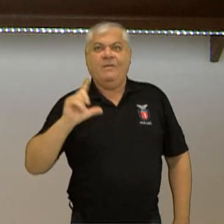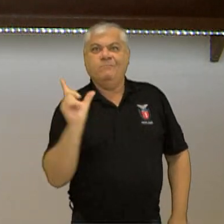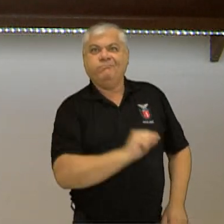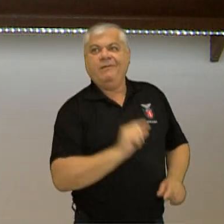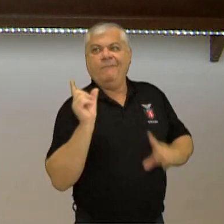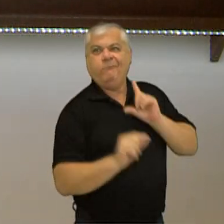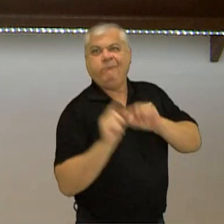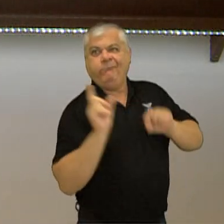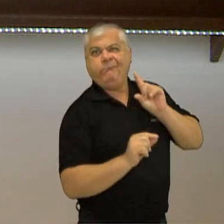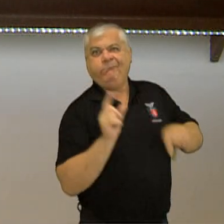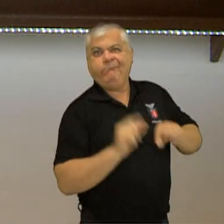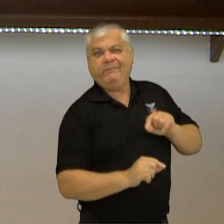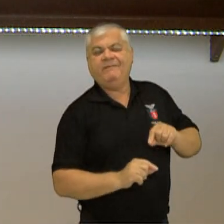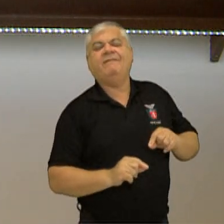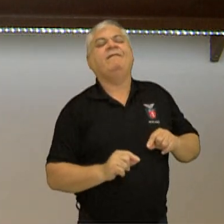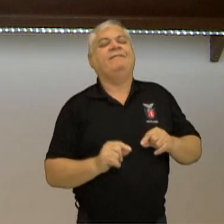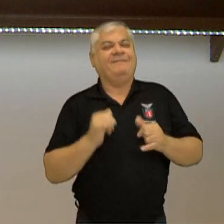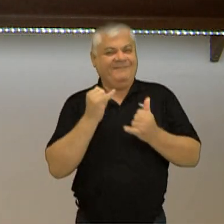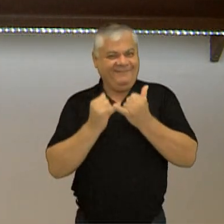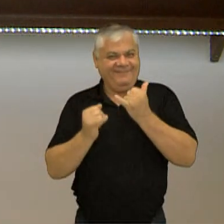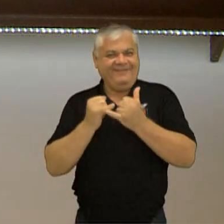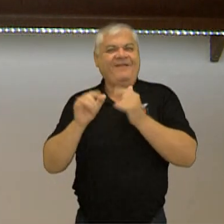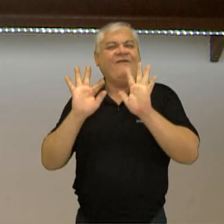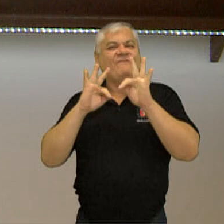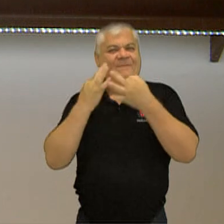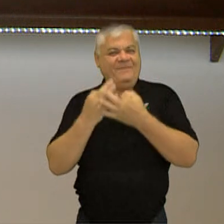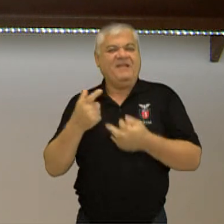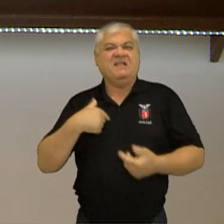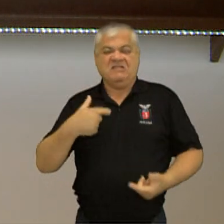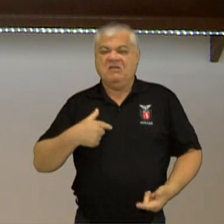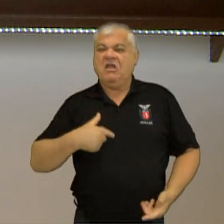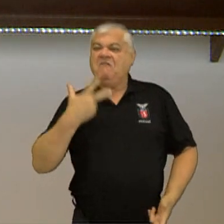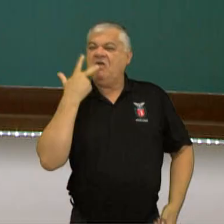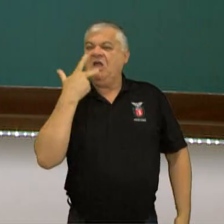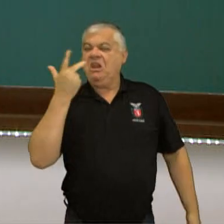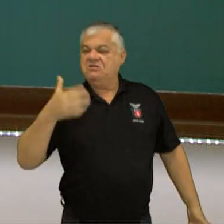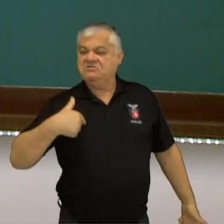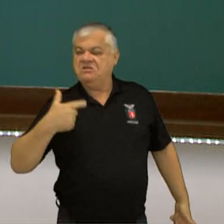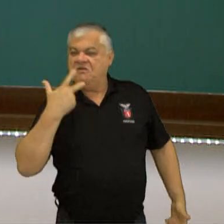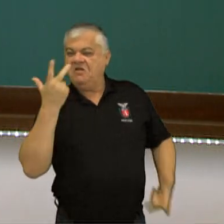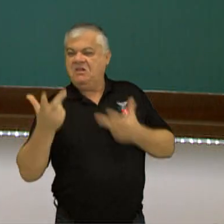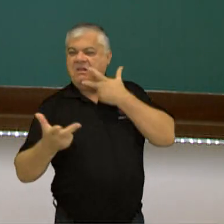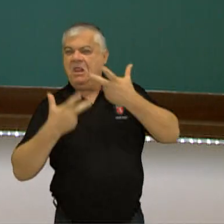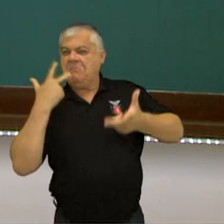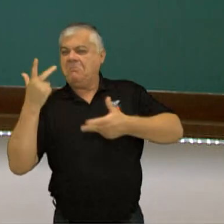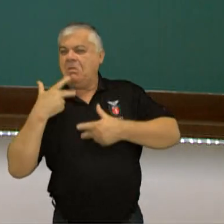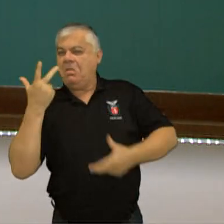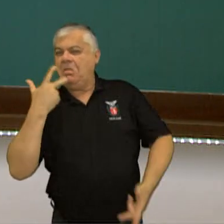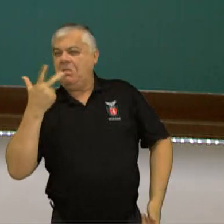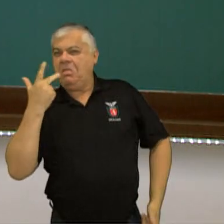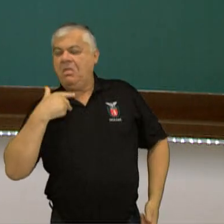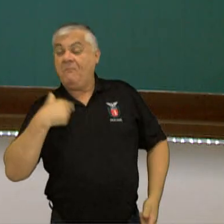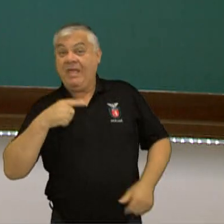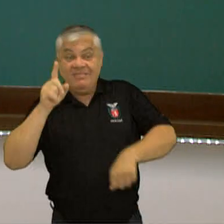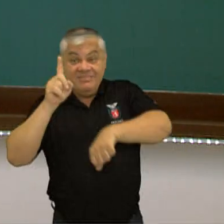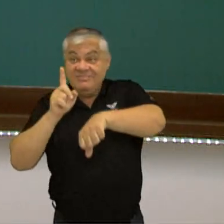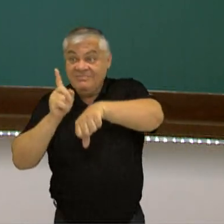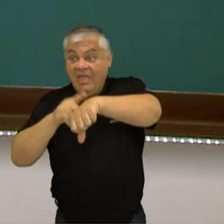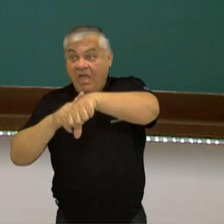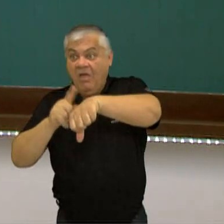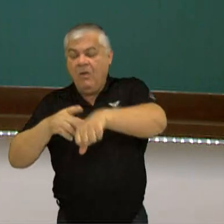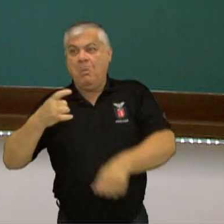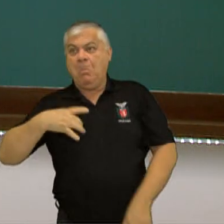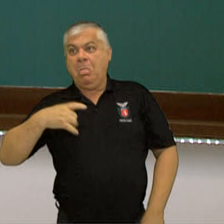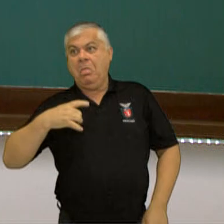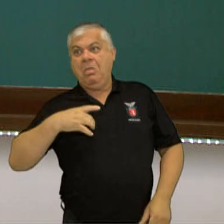algum amigo ou parente que é desse jeito, né? Estilo fanfarrão. Então, veja, a gente está vivendo numa comédia de arte e nem sabe,